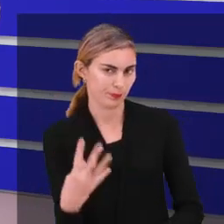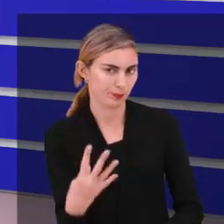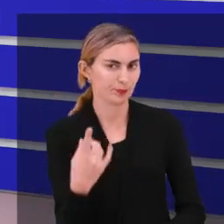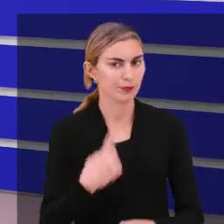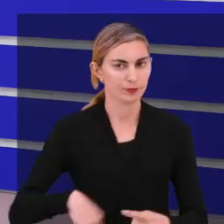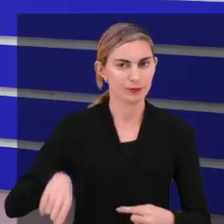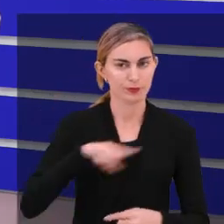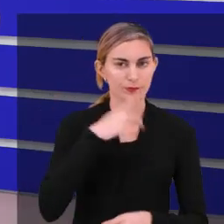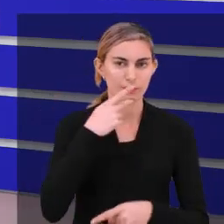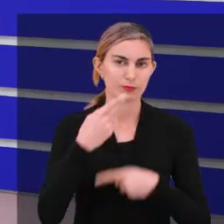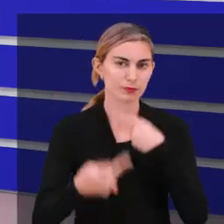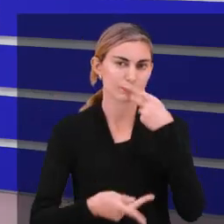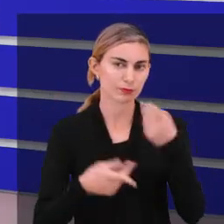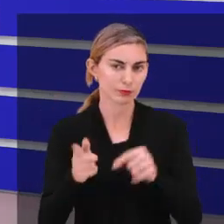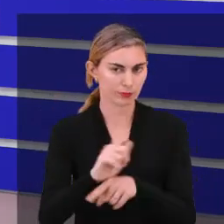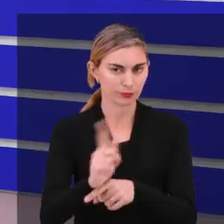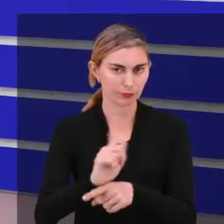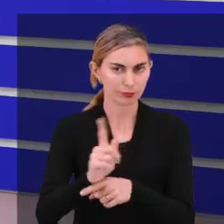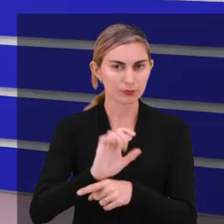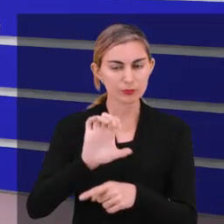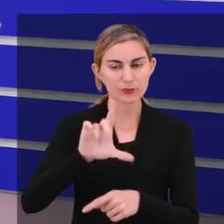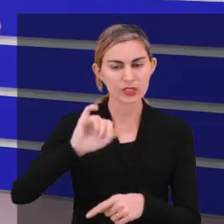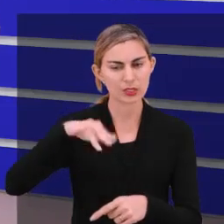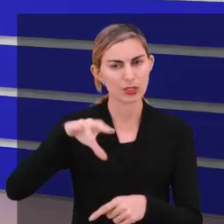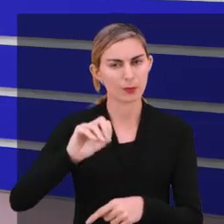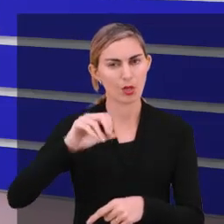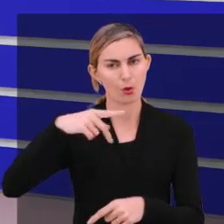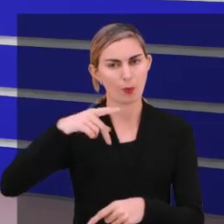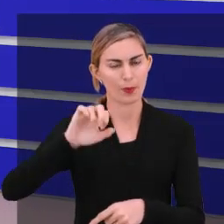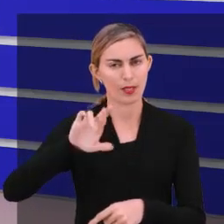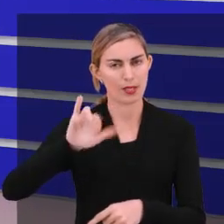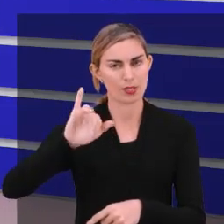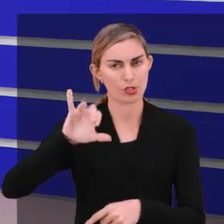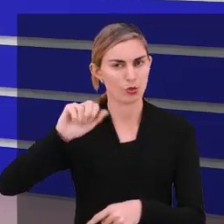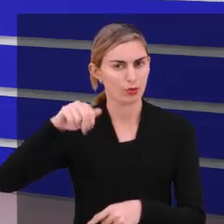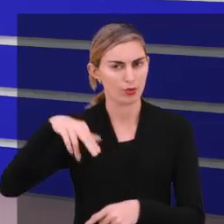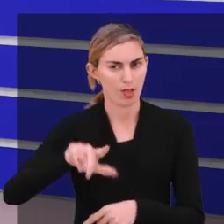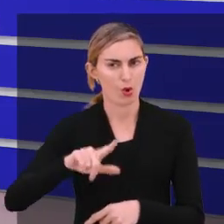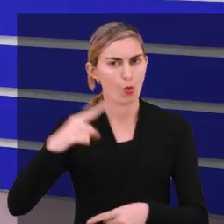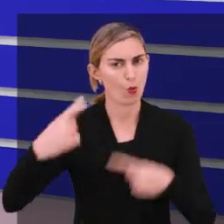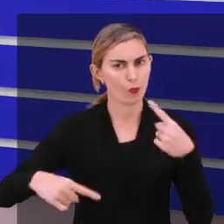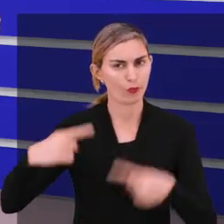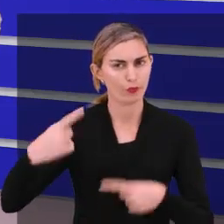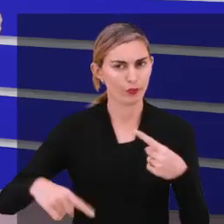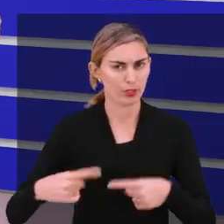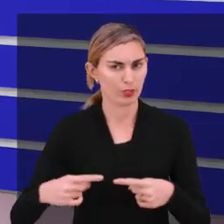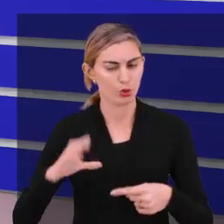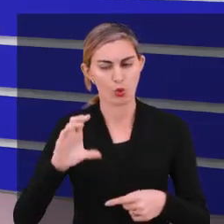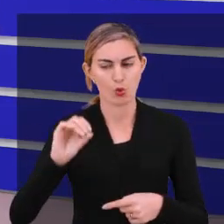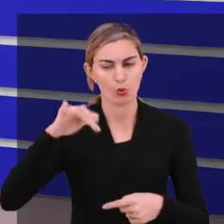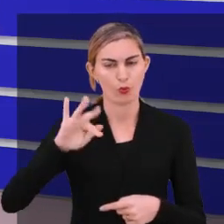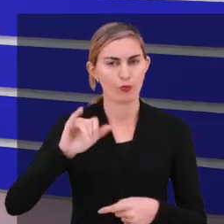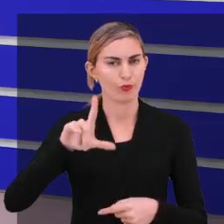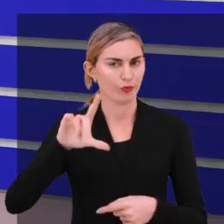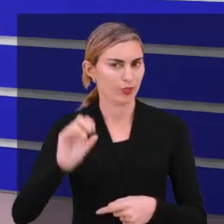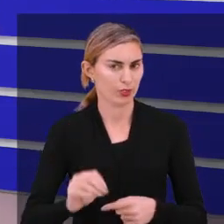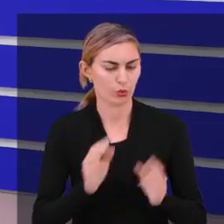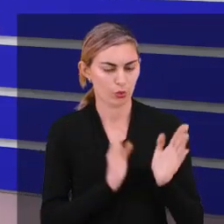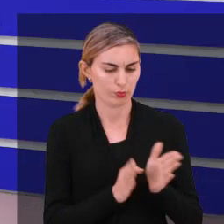4, nós vamos falar sobre gestão do clima operacional e conflitos, o